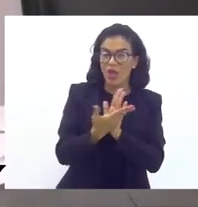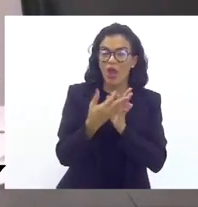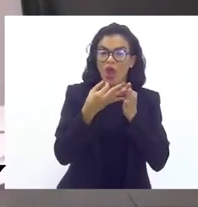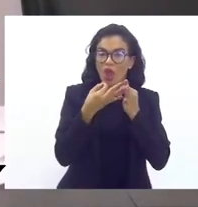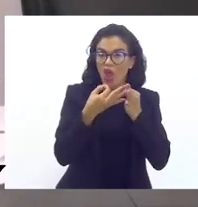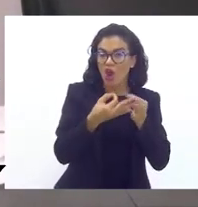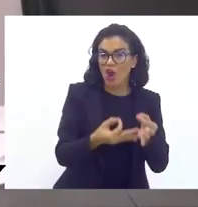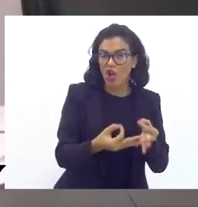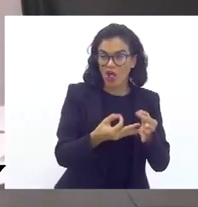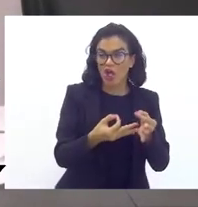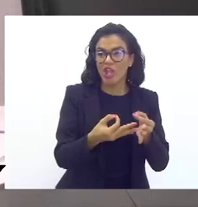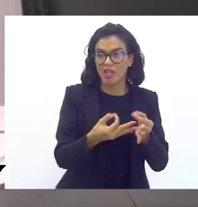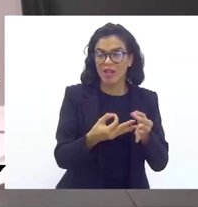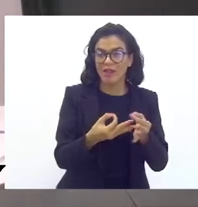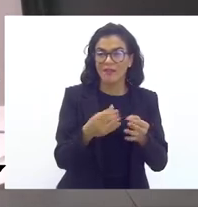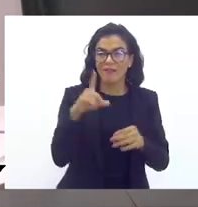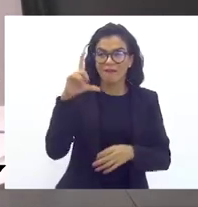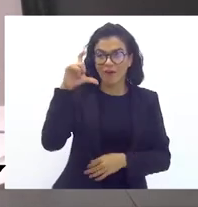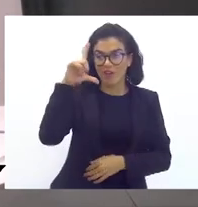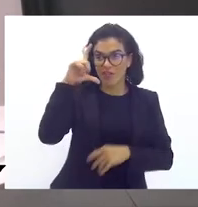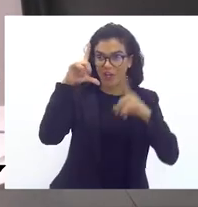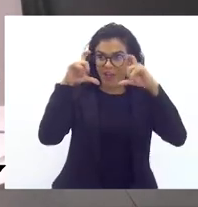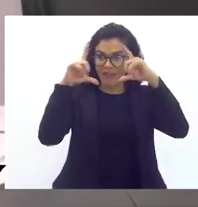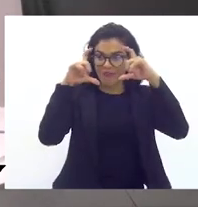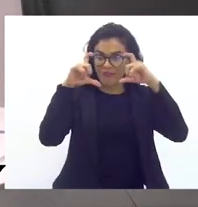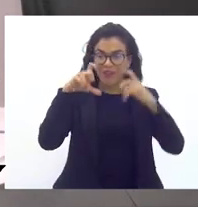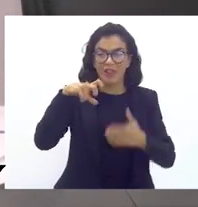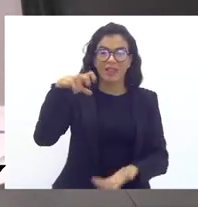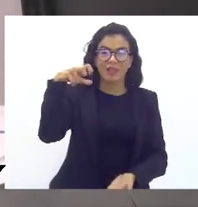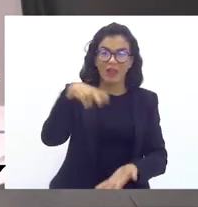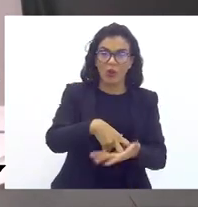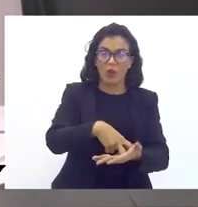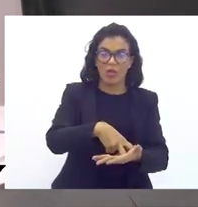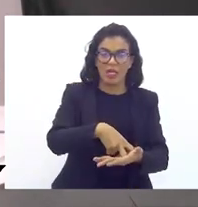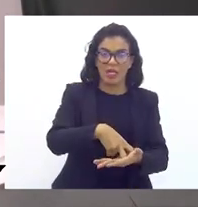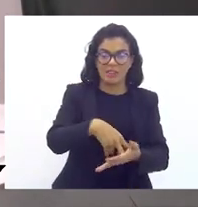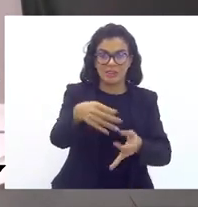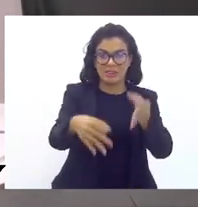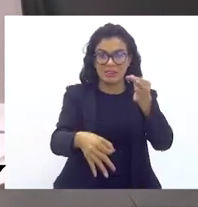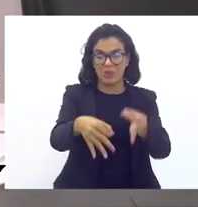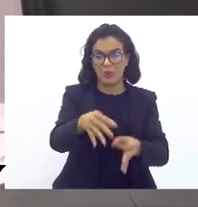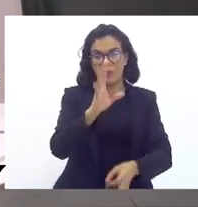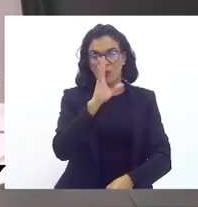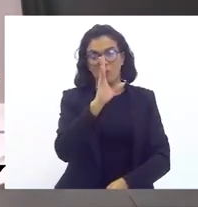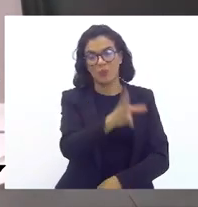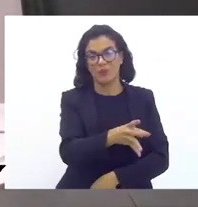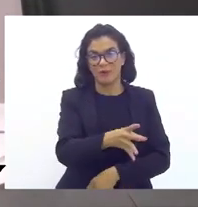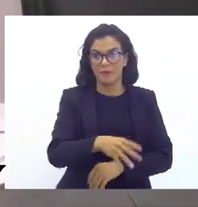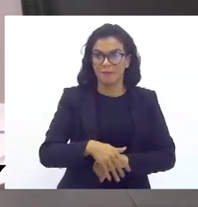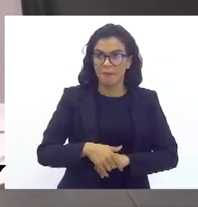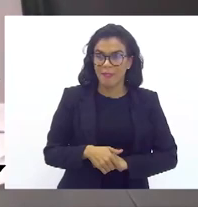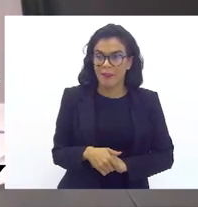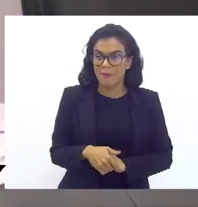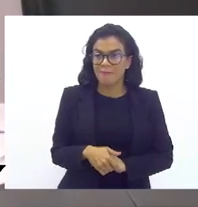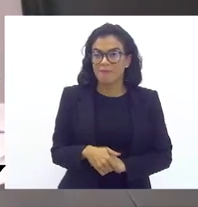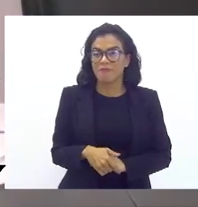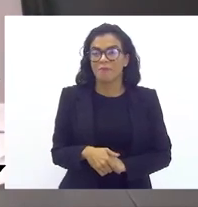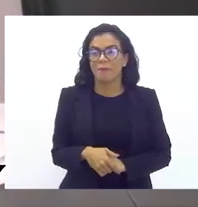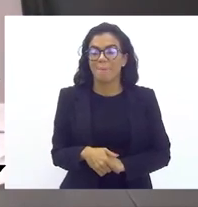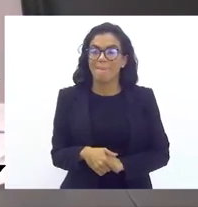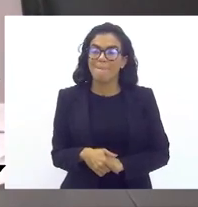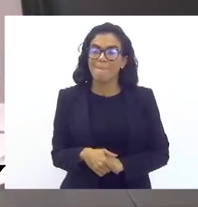da fotografia da condenação anunciada E essas histórias todas bom então agora